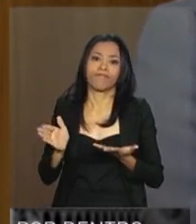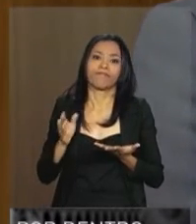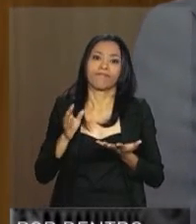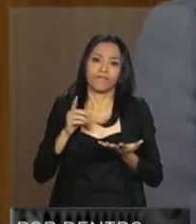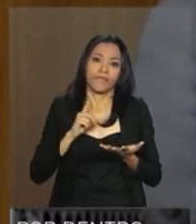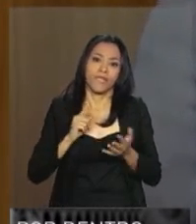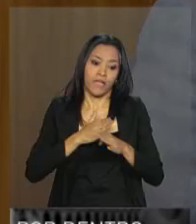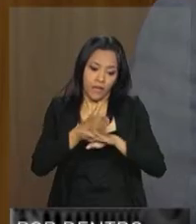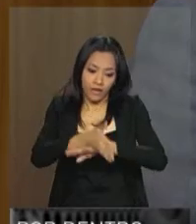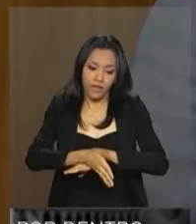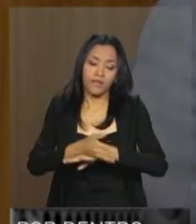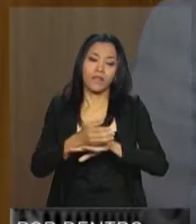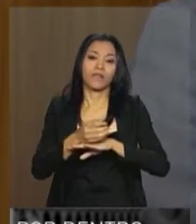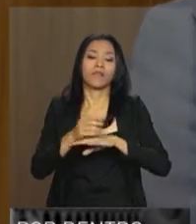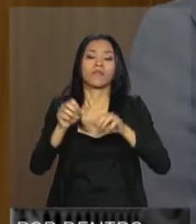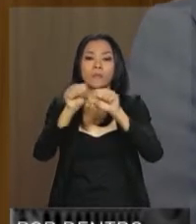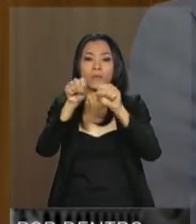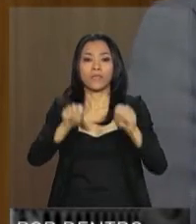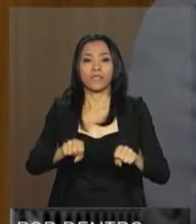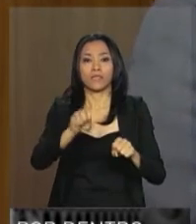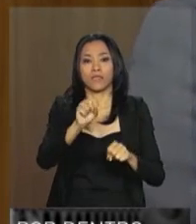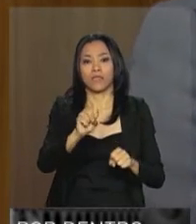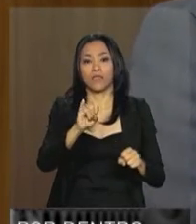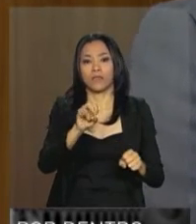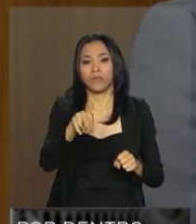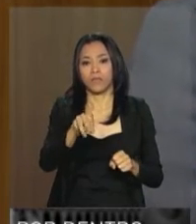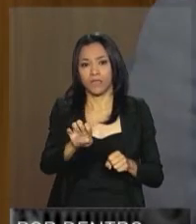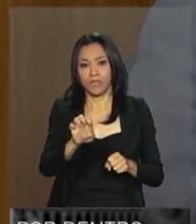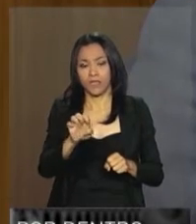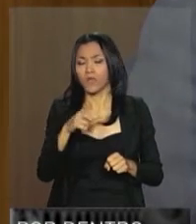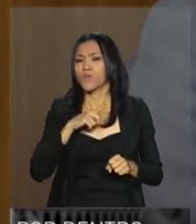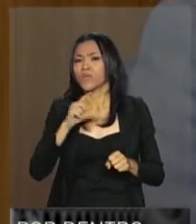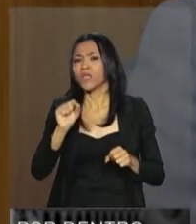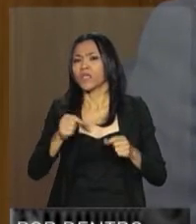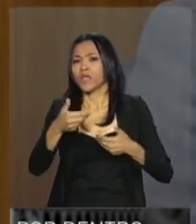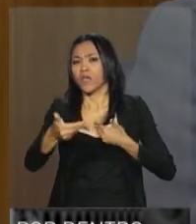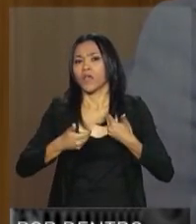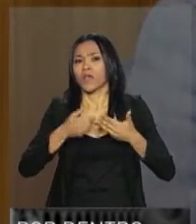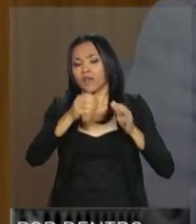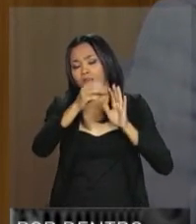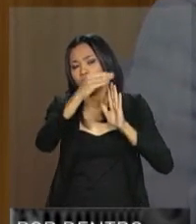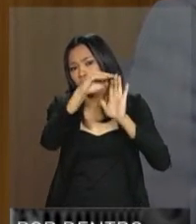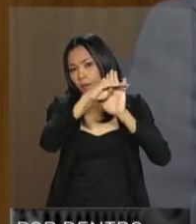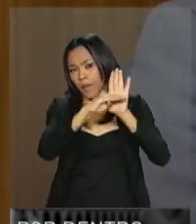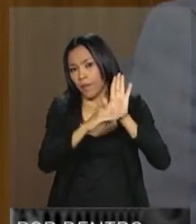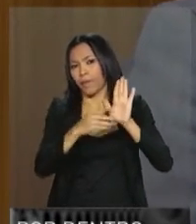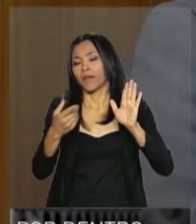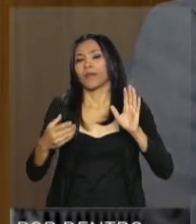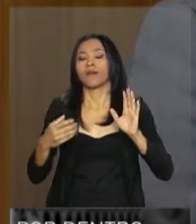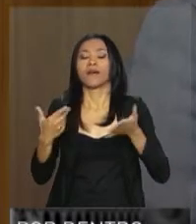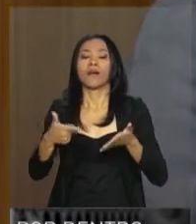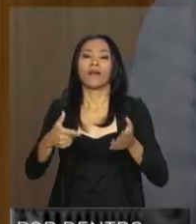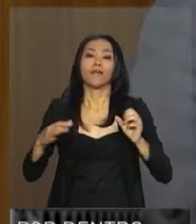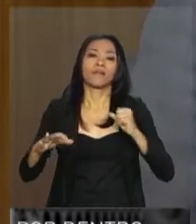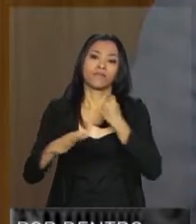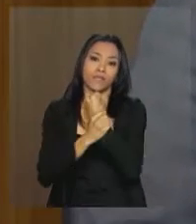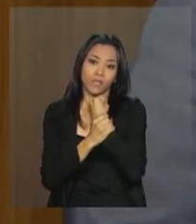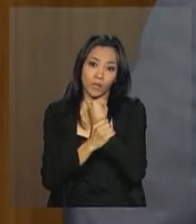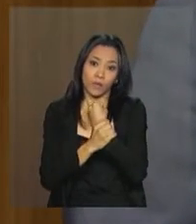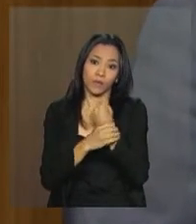rede cine quais são os serviços oferecidos na rede se no seguro desemprego carteira de trabalho